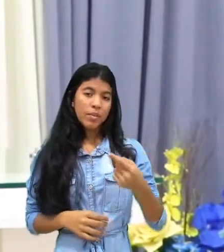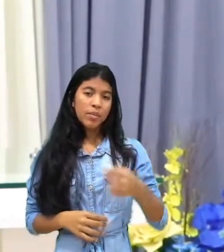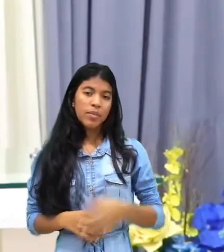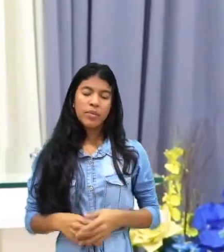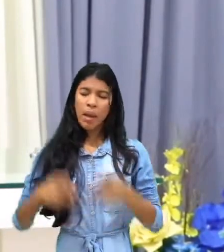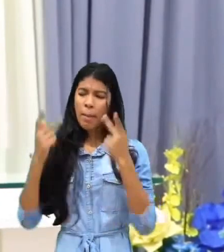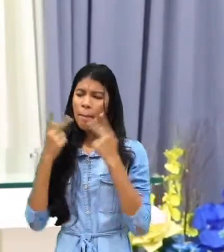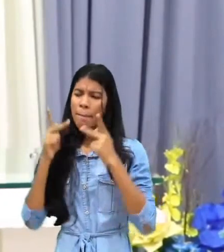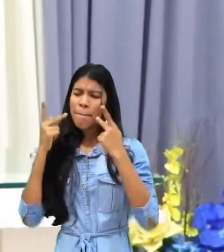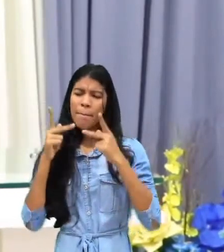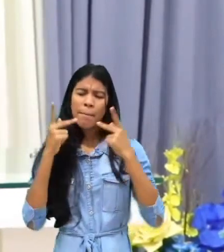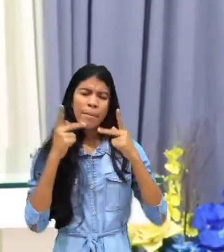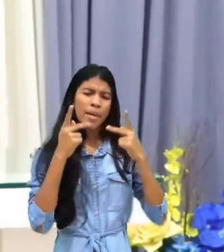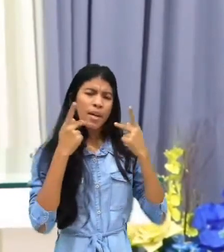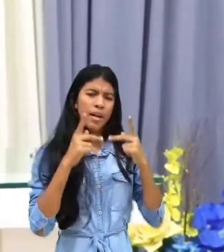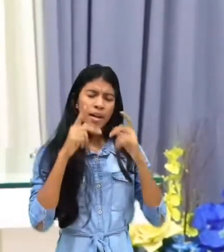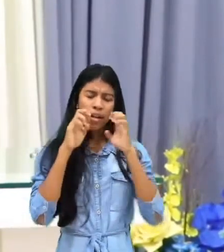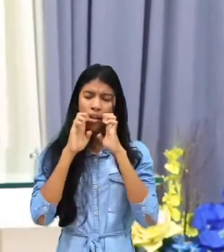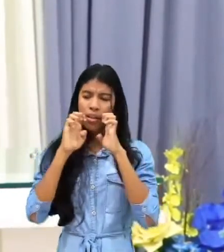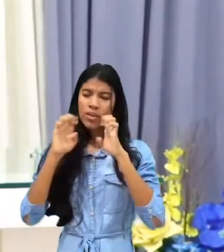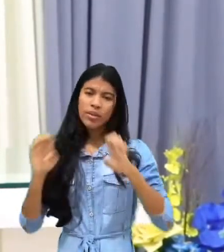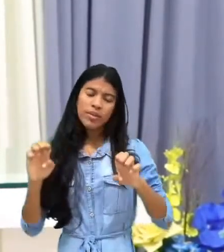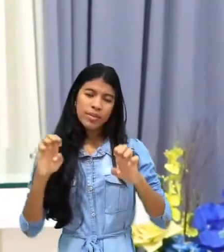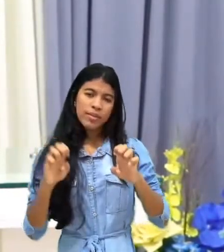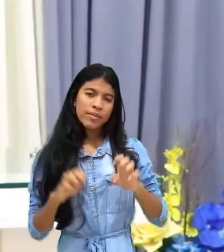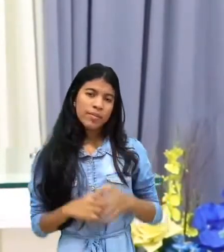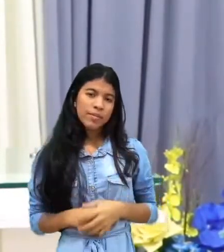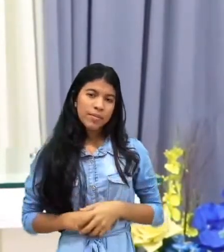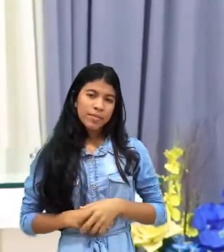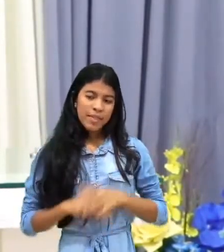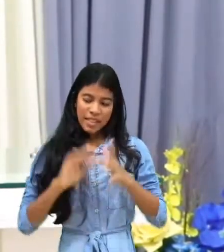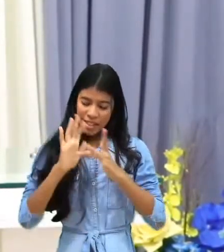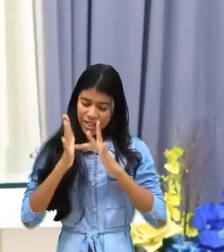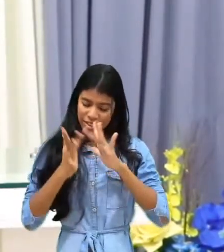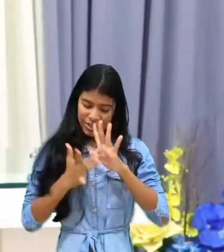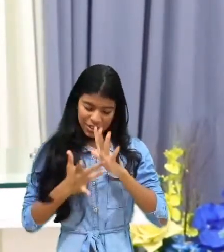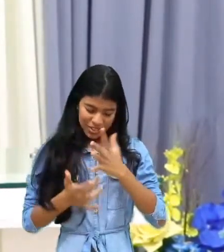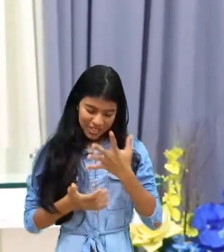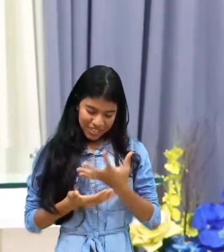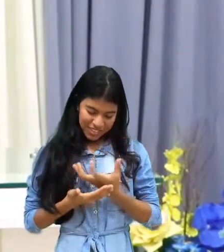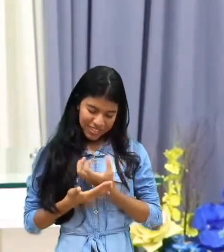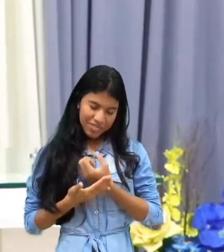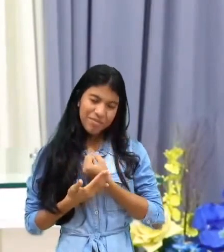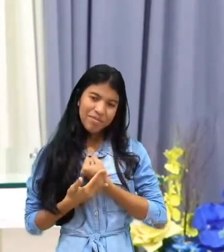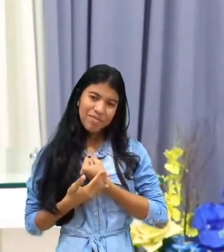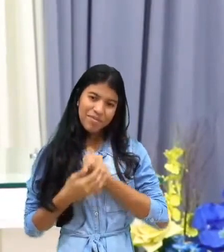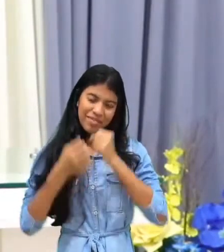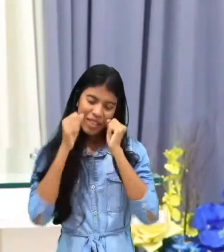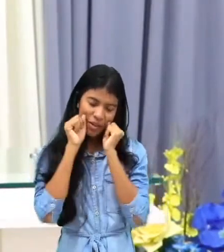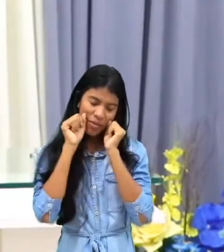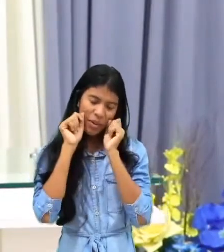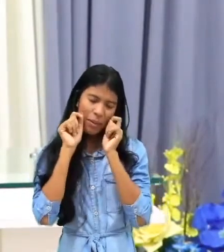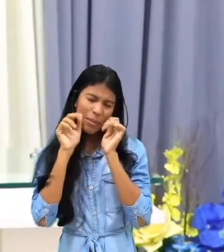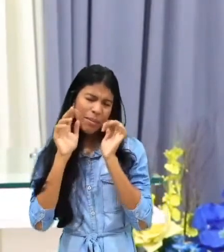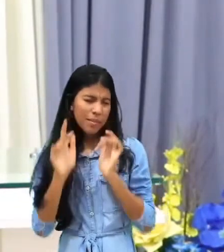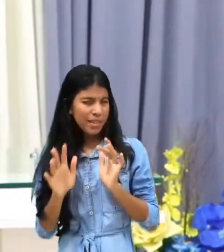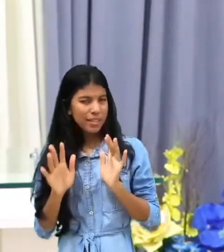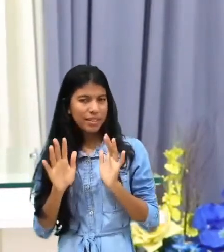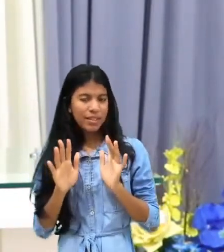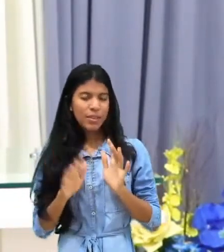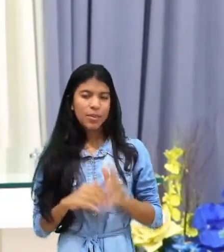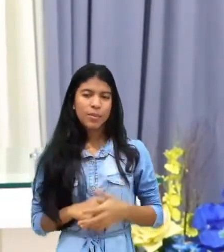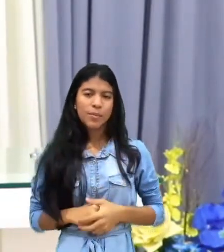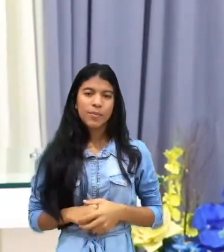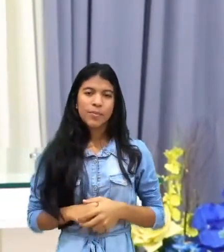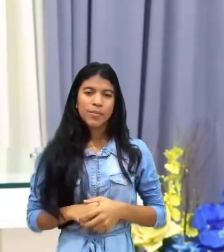a palavra, lá no templozinho que tinha de taipa, e Jesus salvou, e foi uma bênção durante o período em que